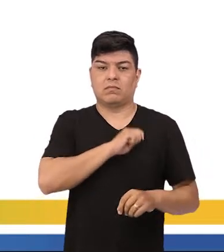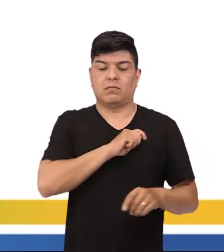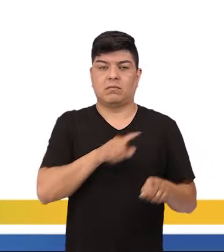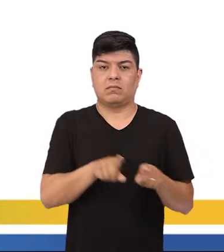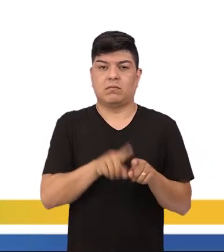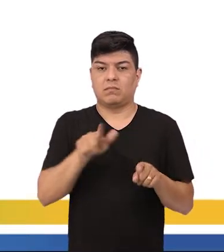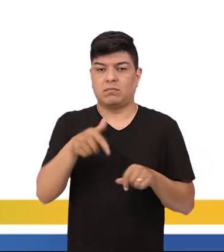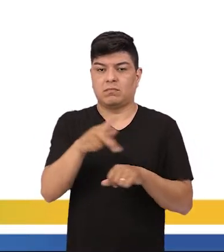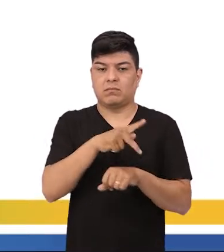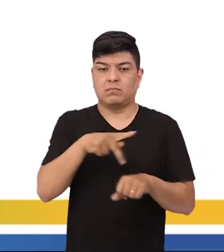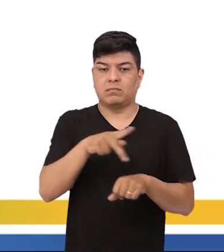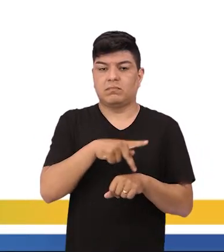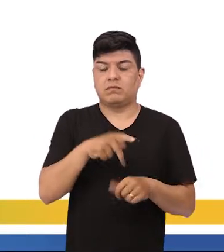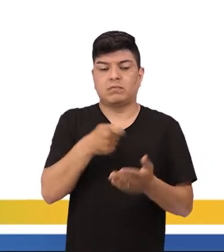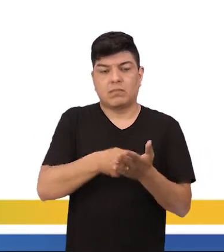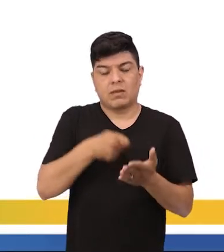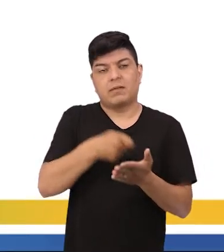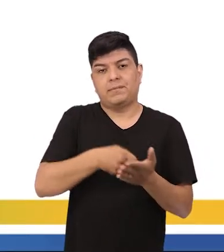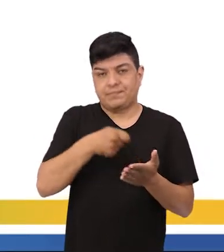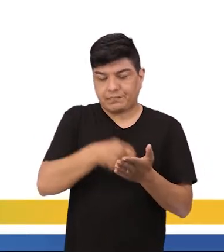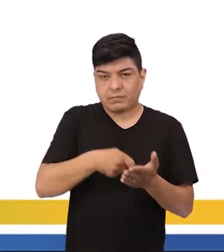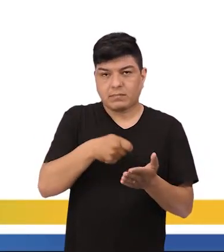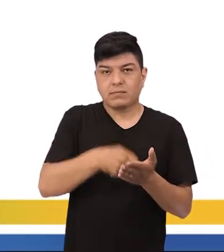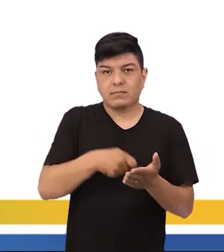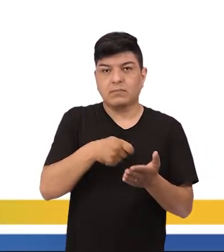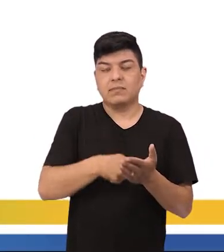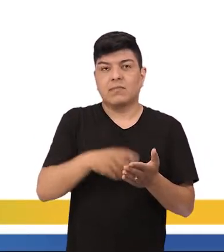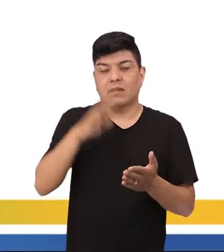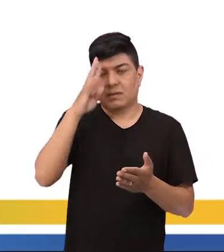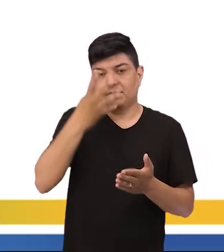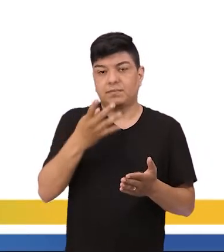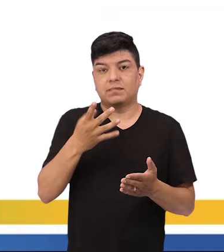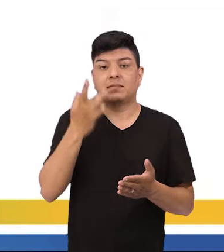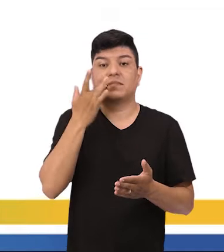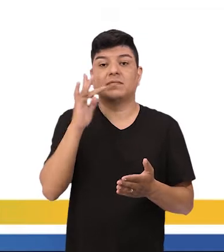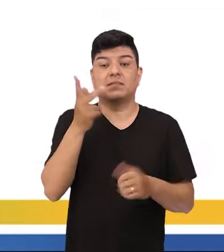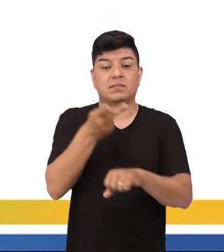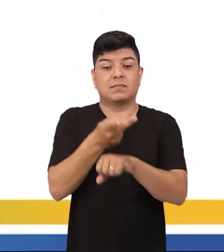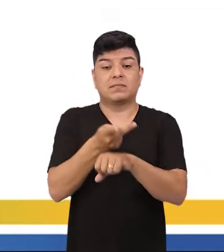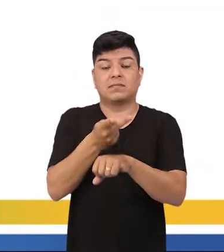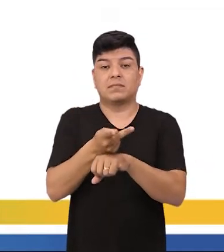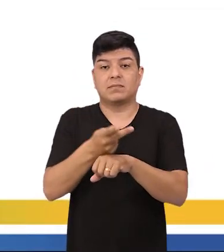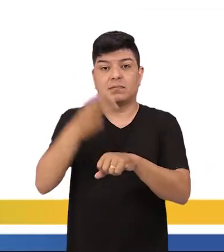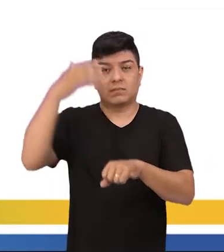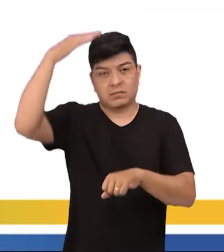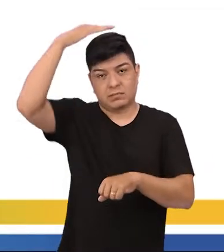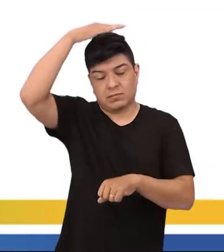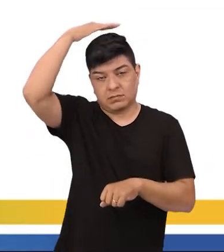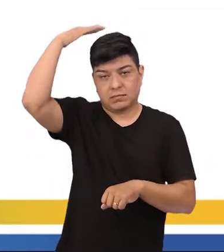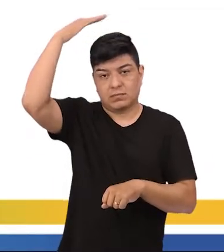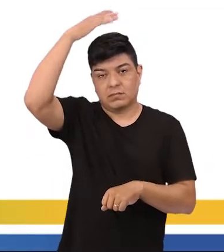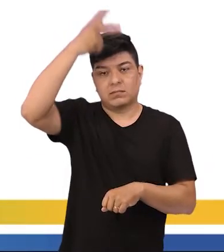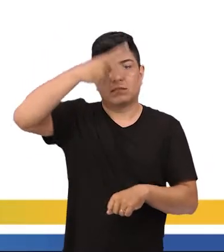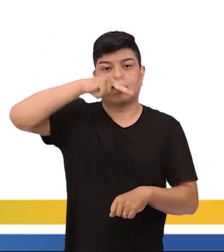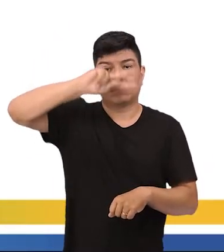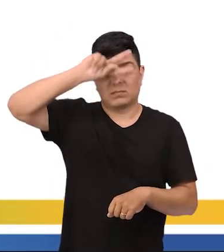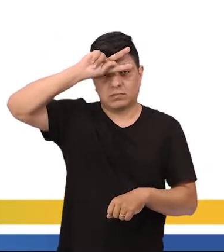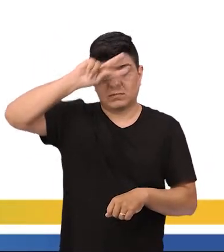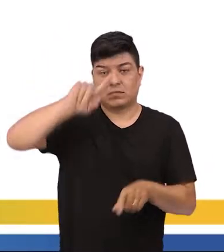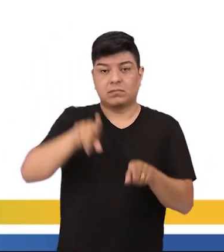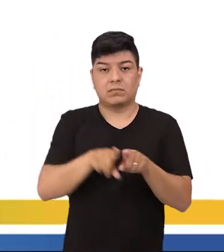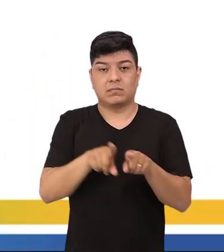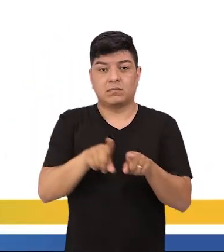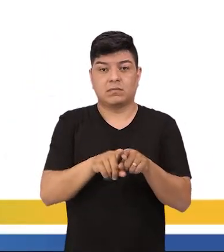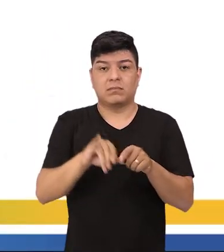e as outras nações começaram a questionar, né? A descoberta de ouro e da prata no México e no Peru, né, partir aí